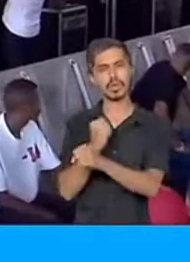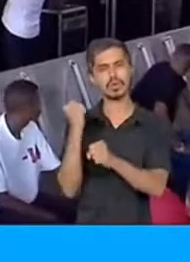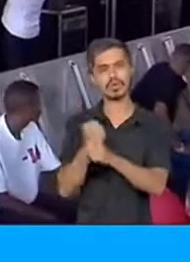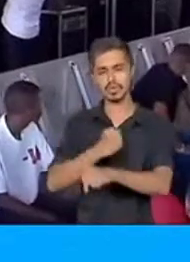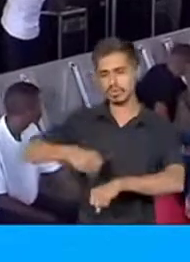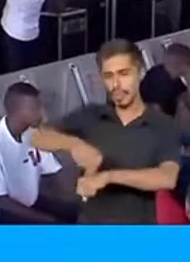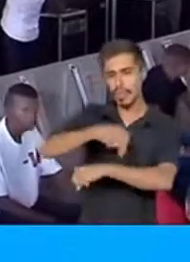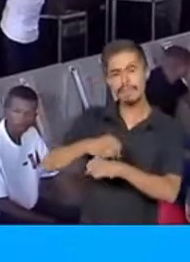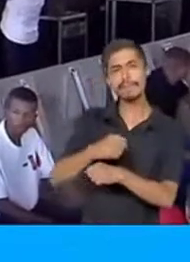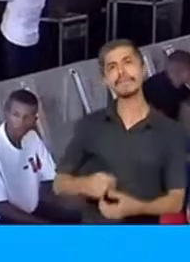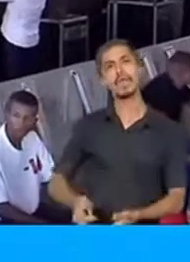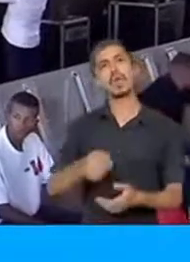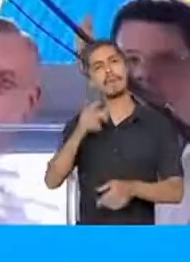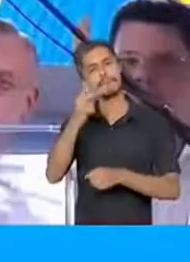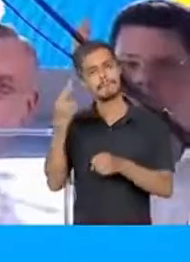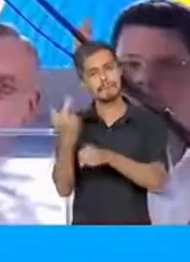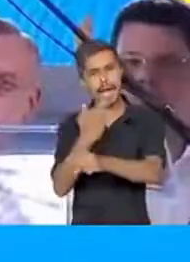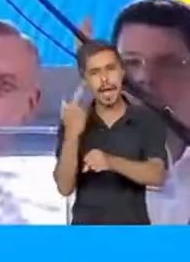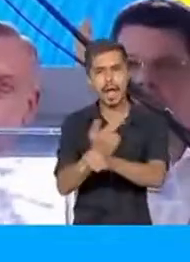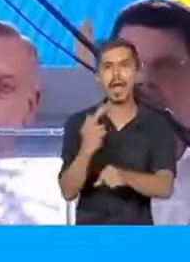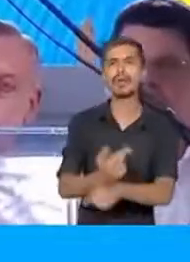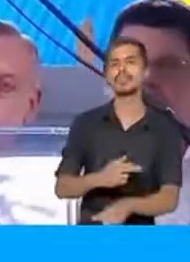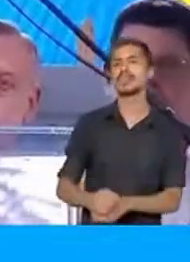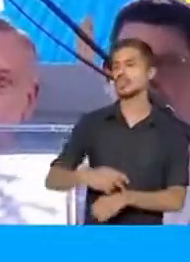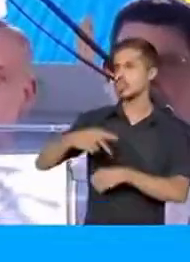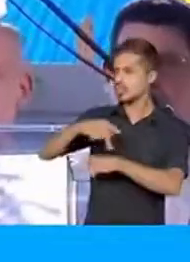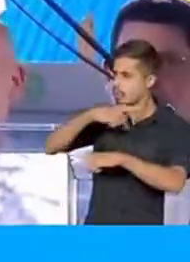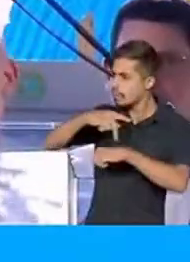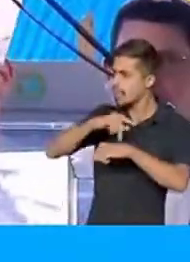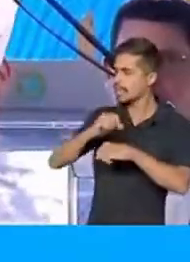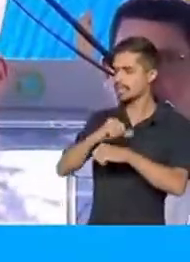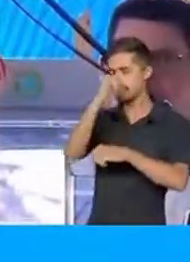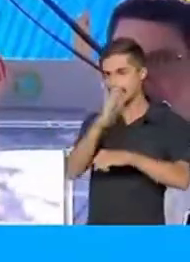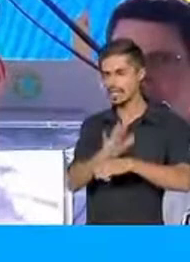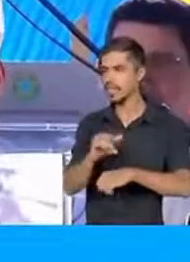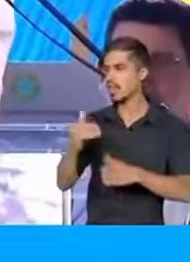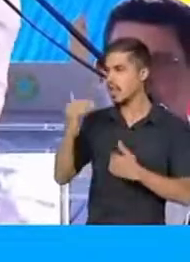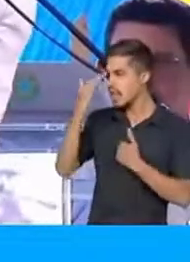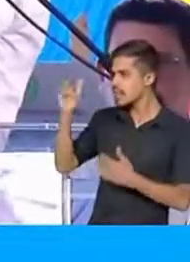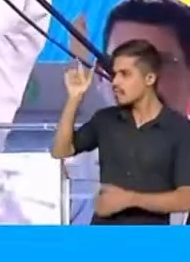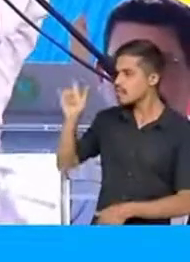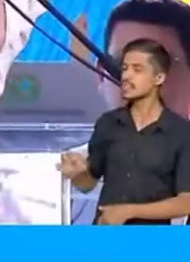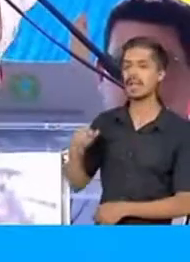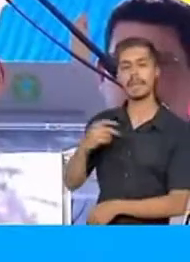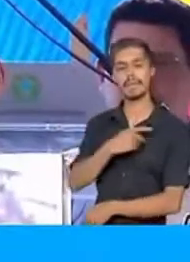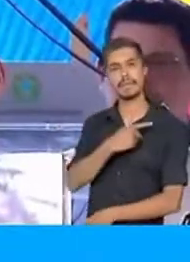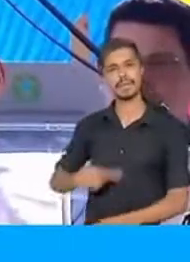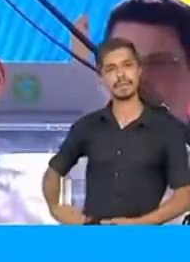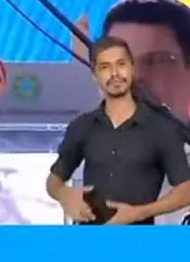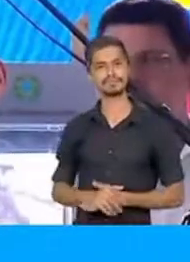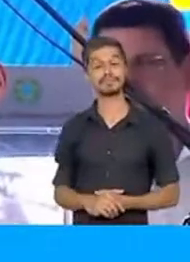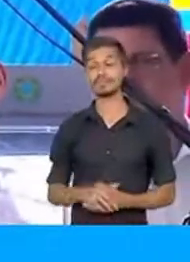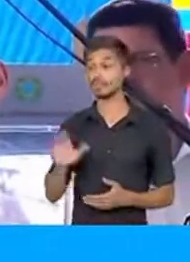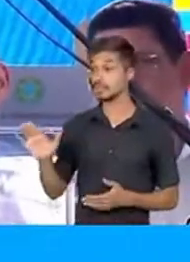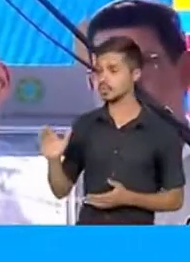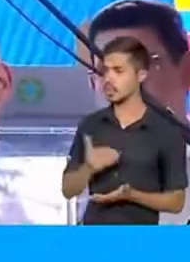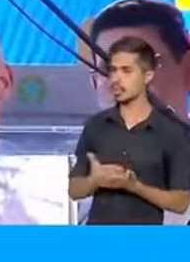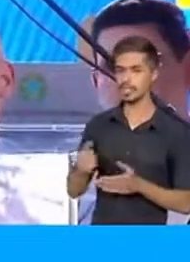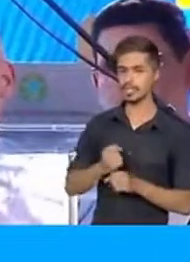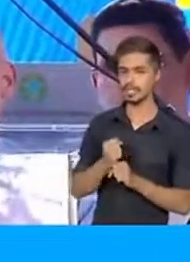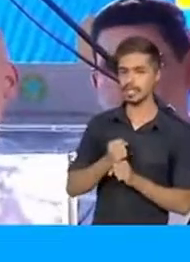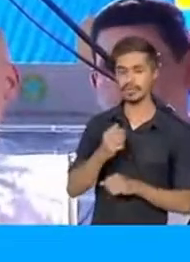é esta obra do povo brasileiro que o senhor nos lidera, presidente. Presidente, no início deste ano, por